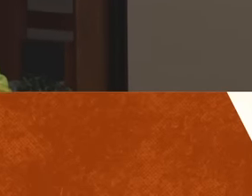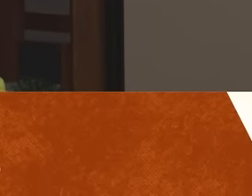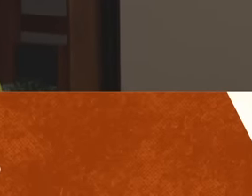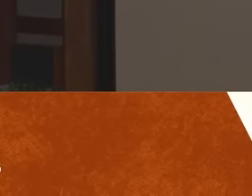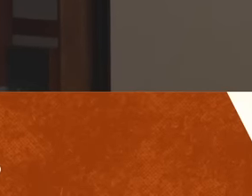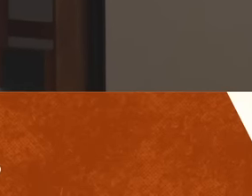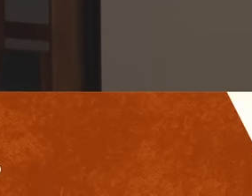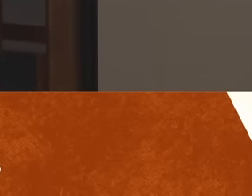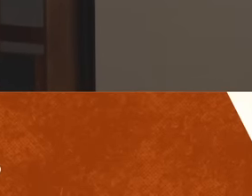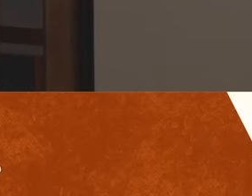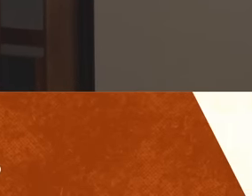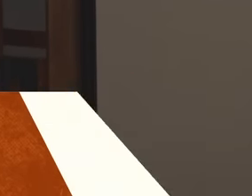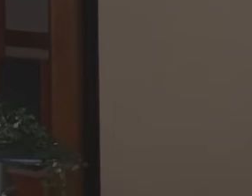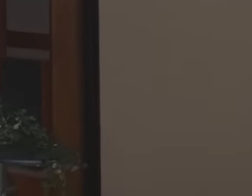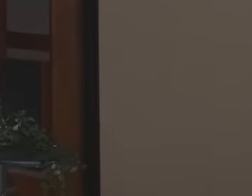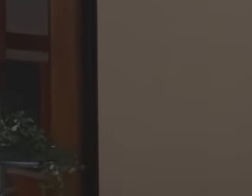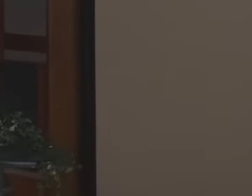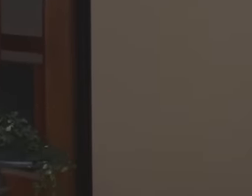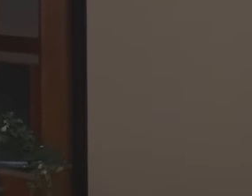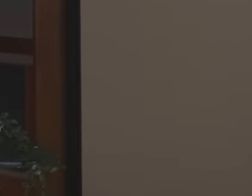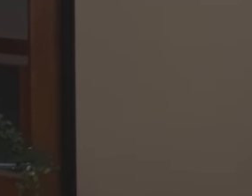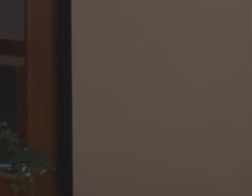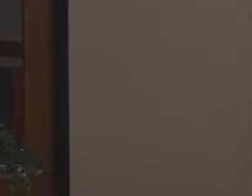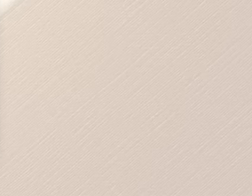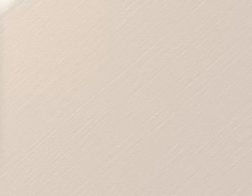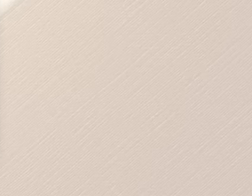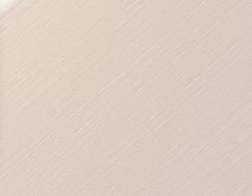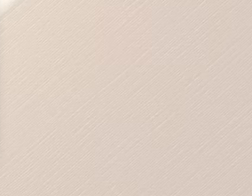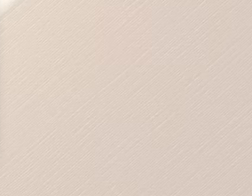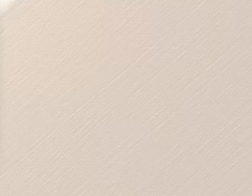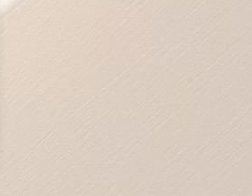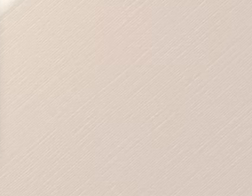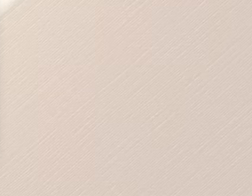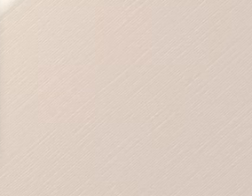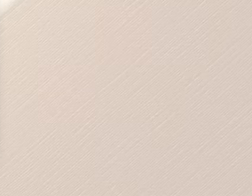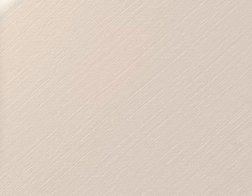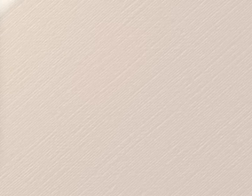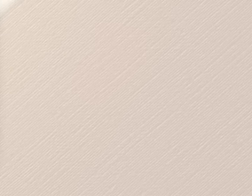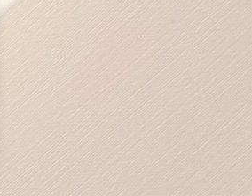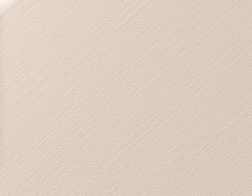Não foram sequer ao forno.